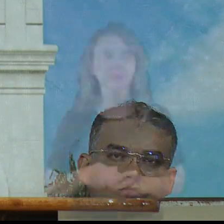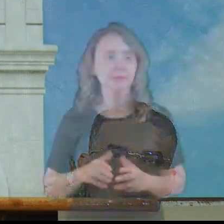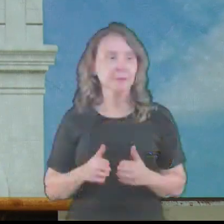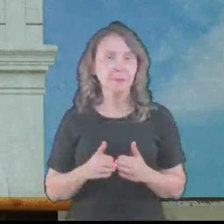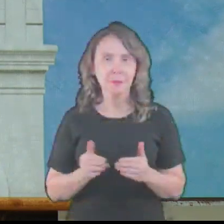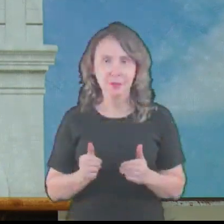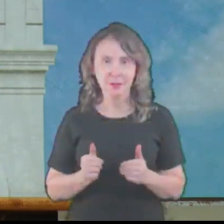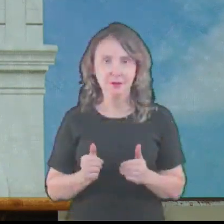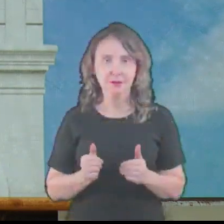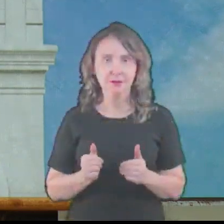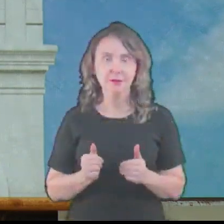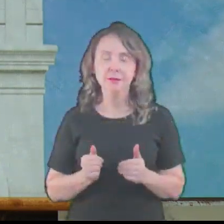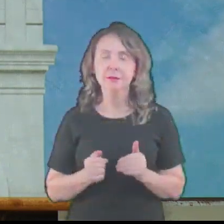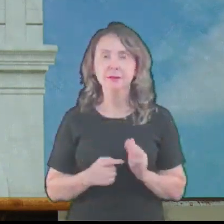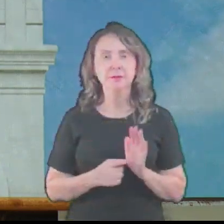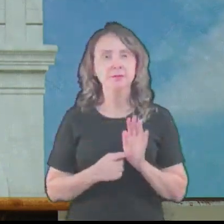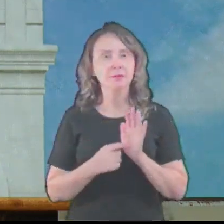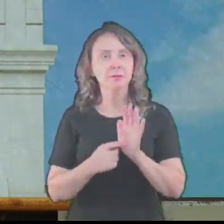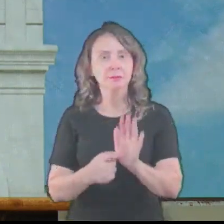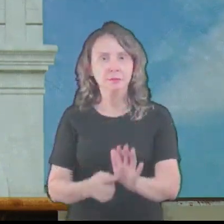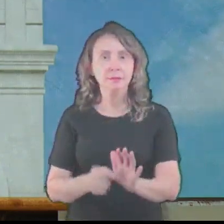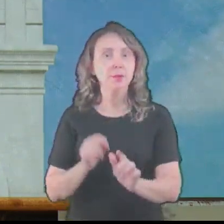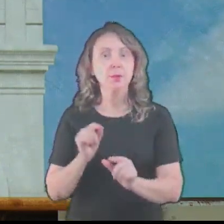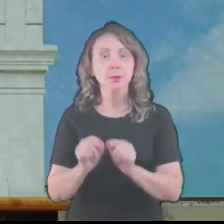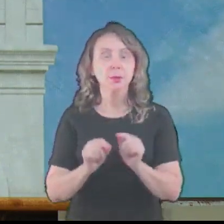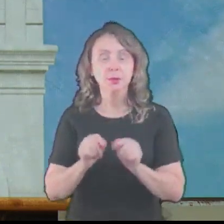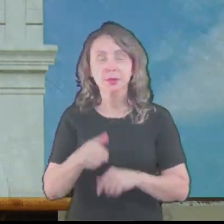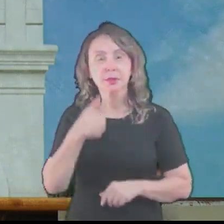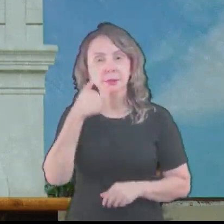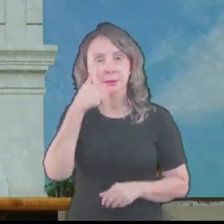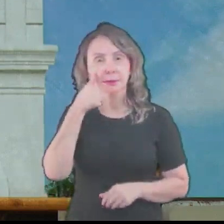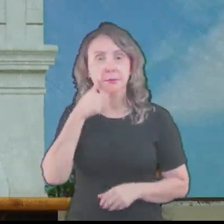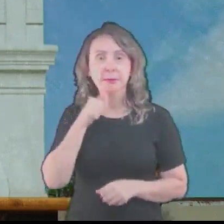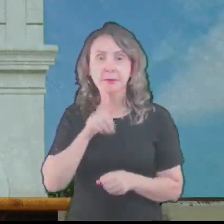sinal. Eis que a virgem